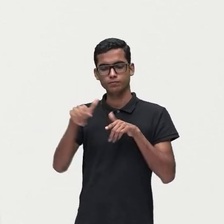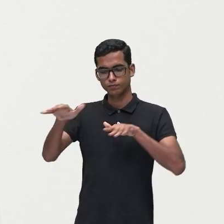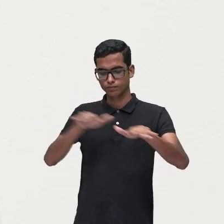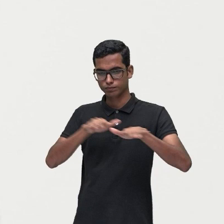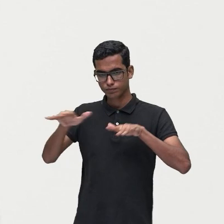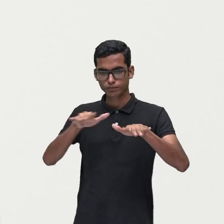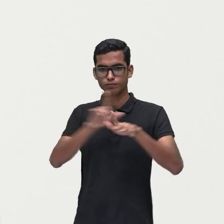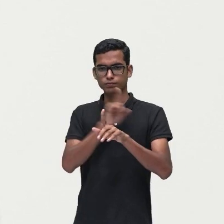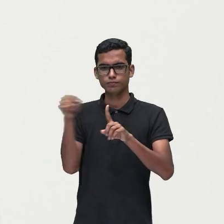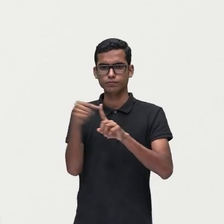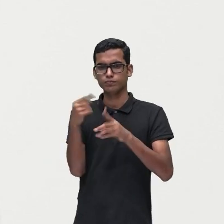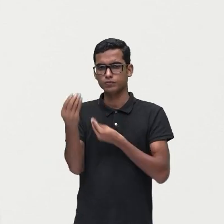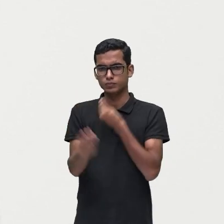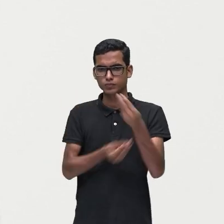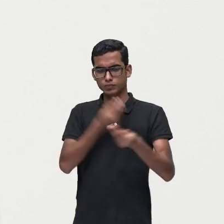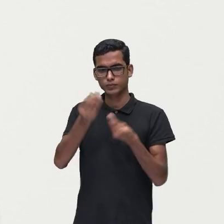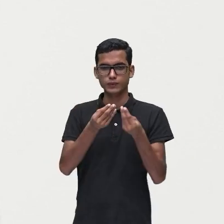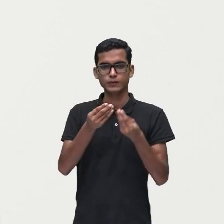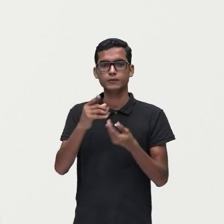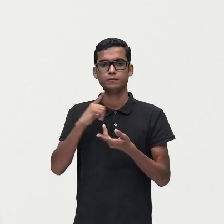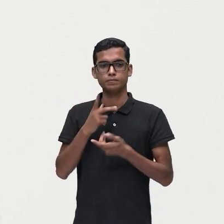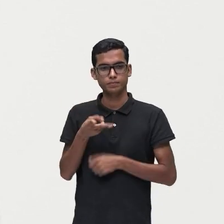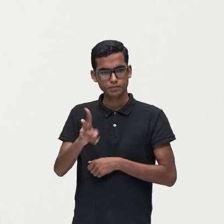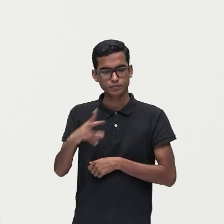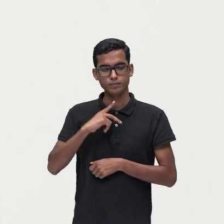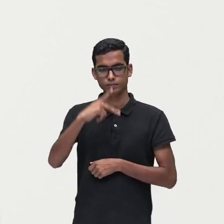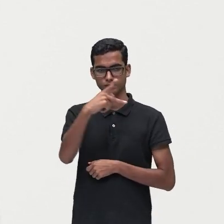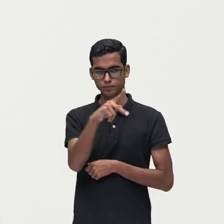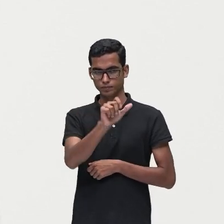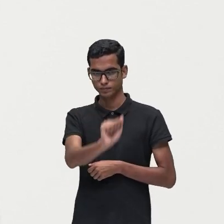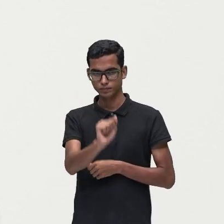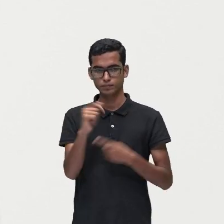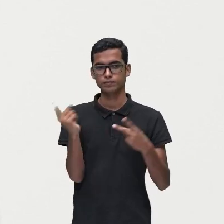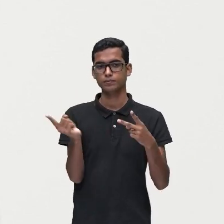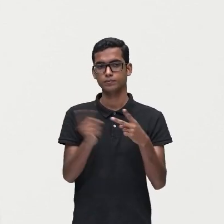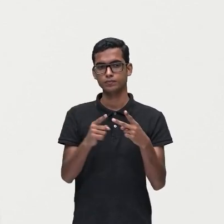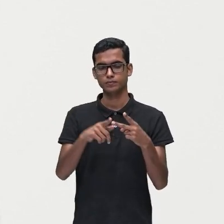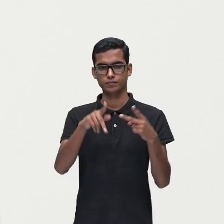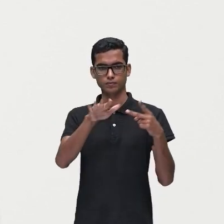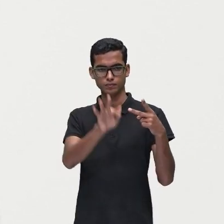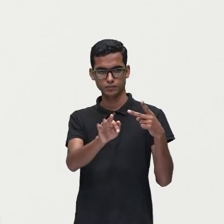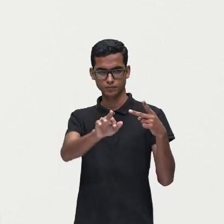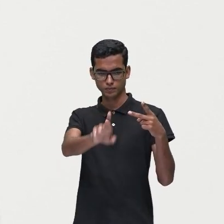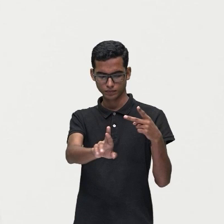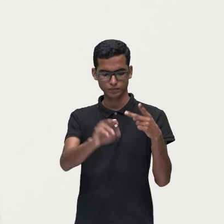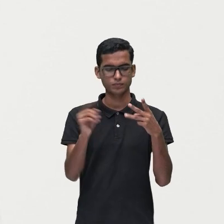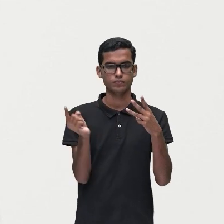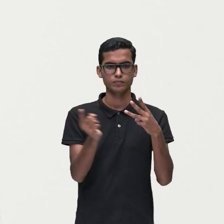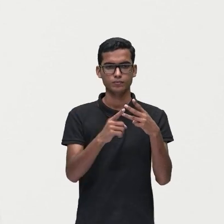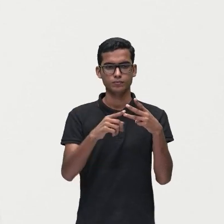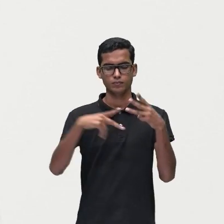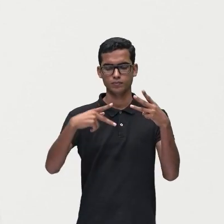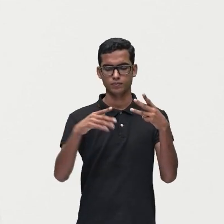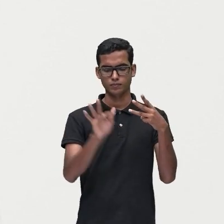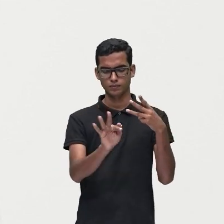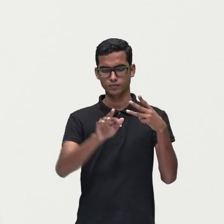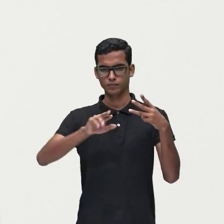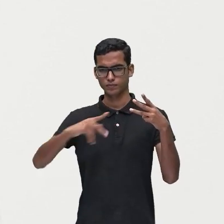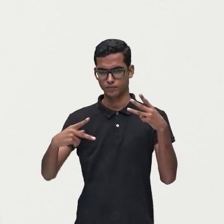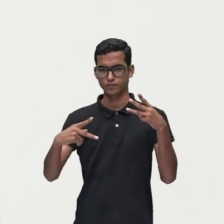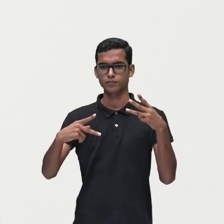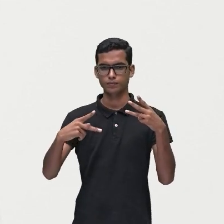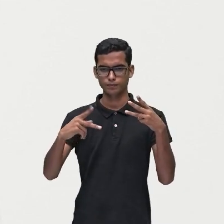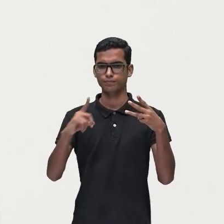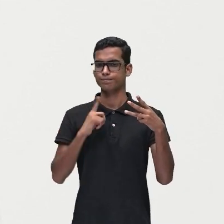objeto. Então, sempre nas alavancas nós vamos ter um ponto de apoio, vamos ter uma força resistente e vamos ter